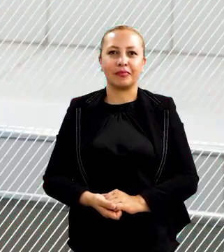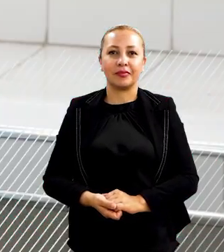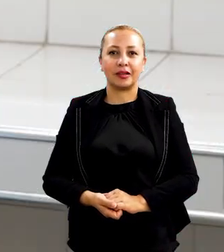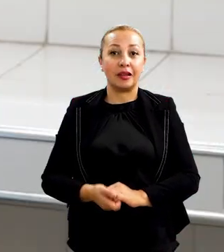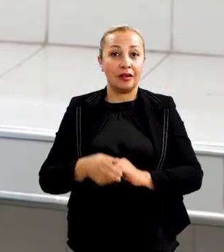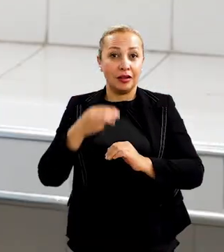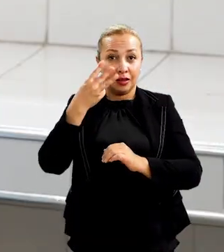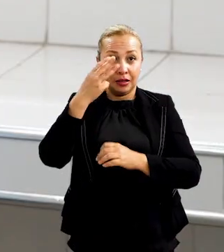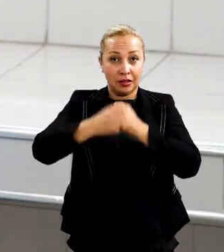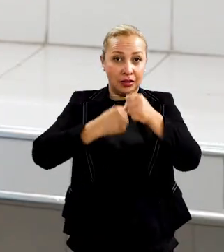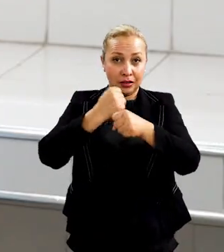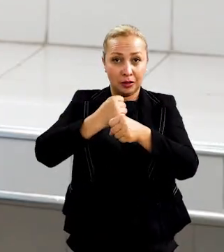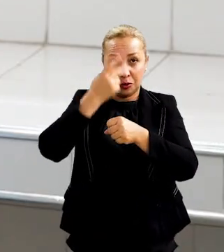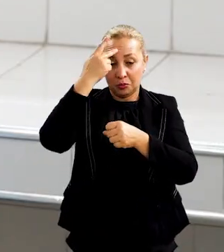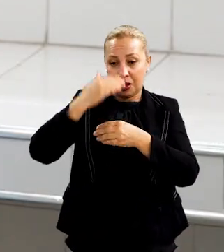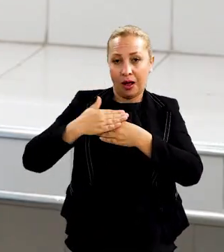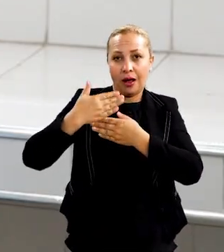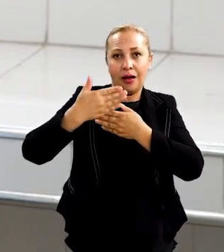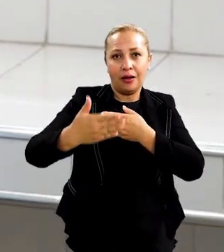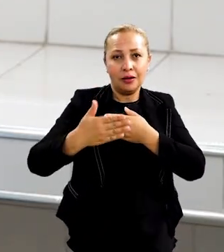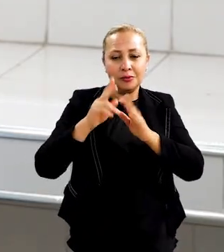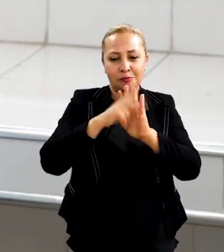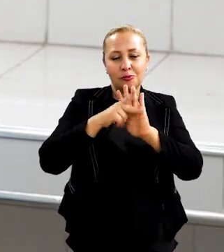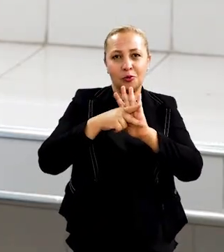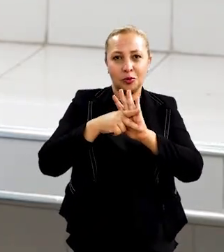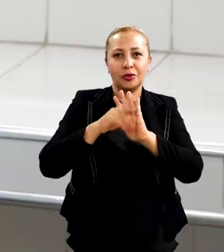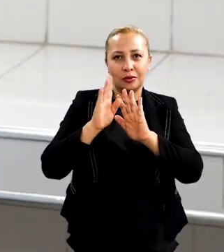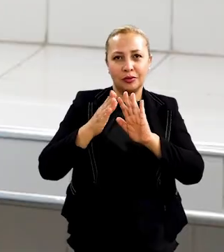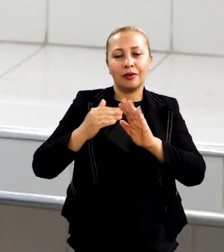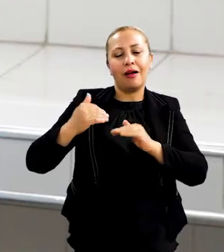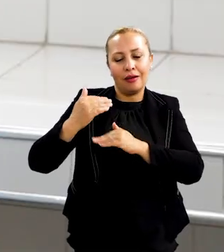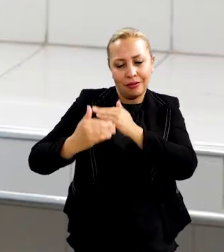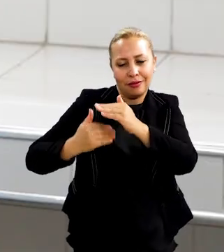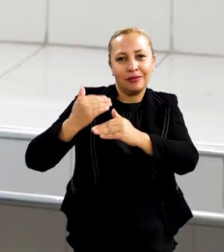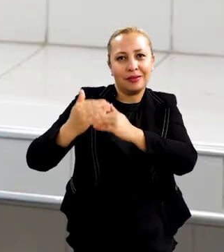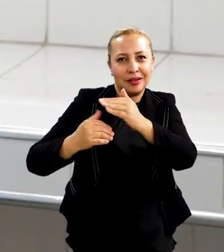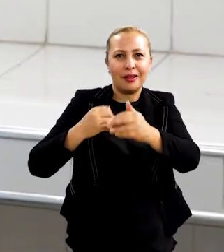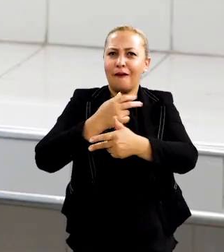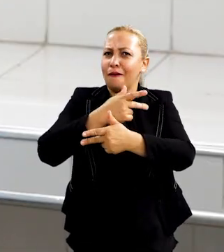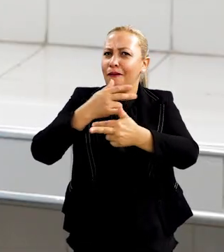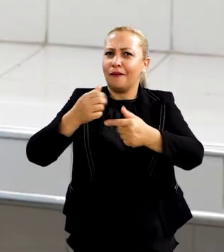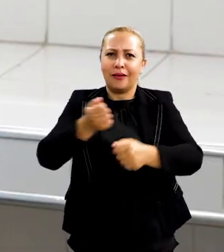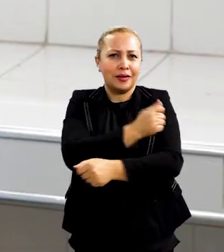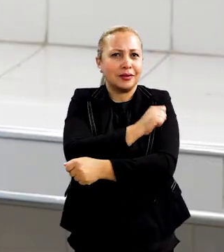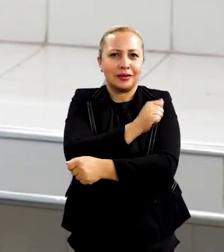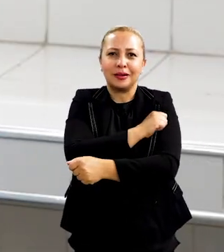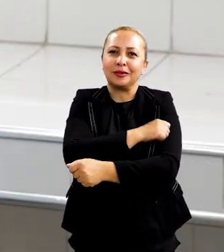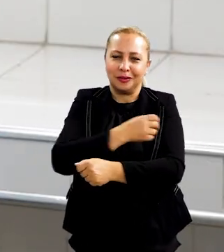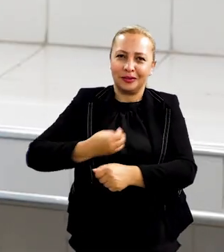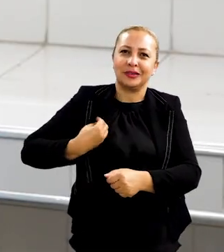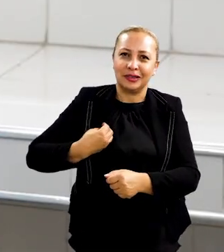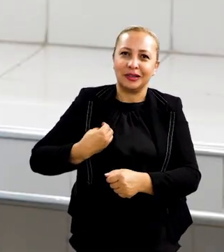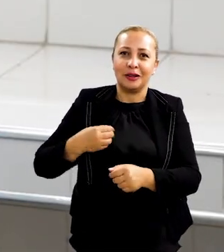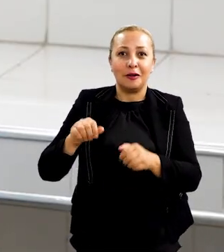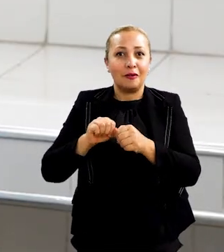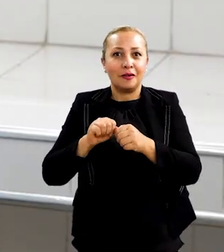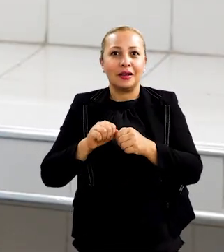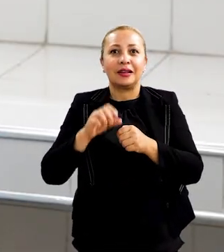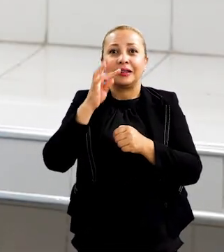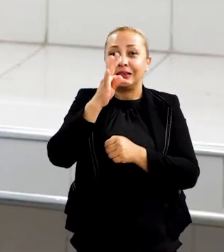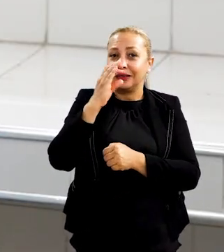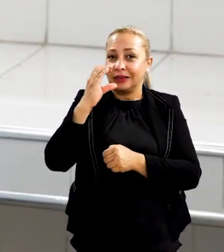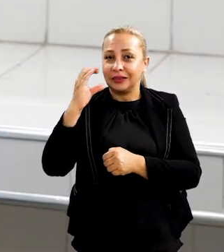De 3 anos para cá, esse projeto caminhou. Dentro do projeto, vários alunos participaram. Foram feitos